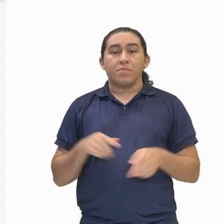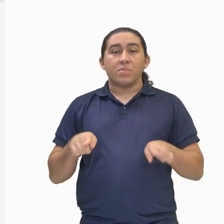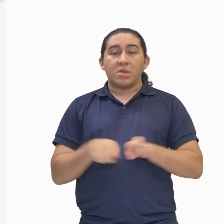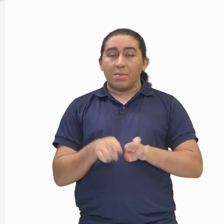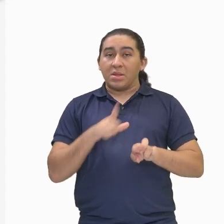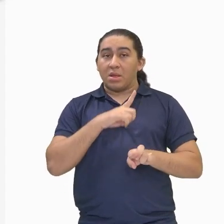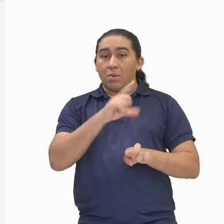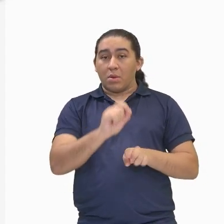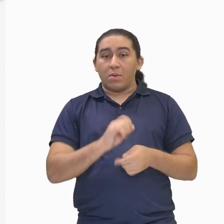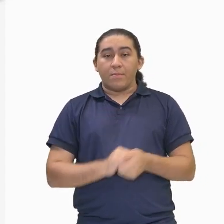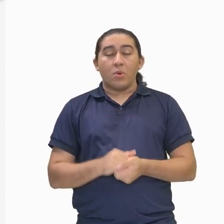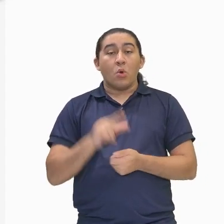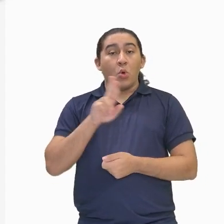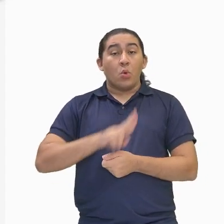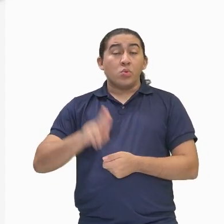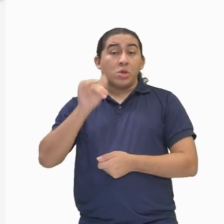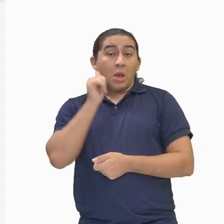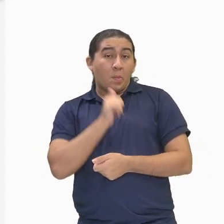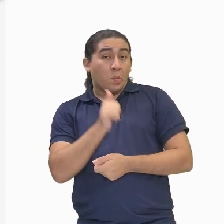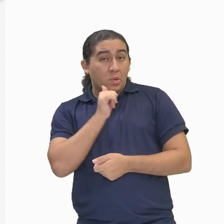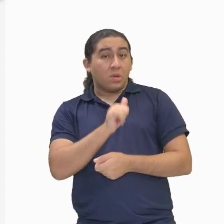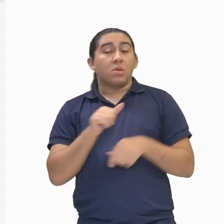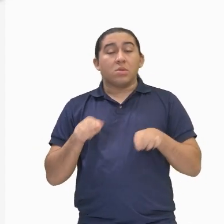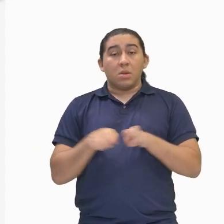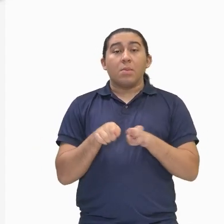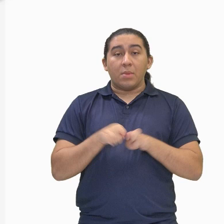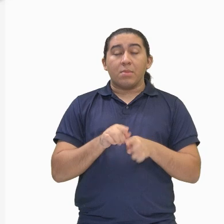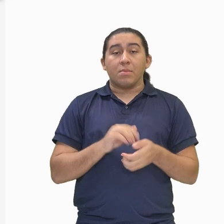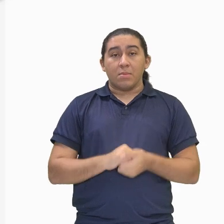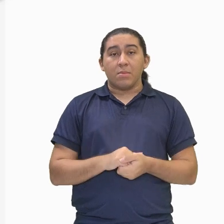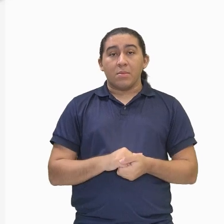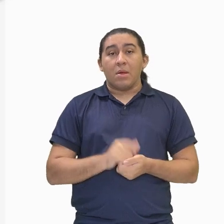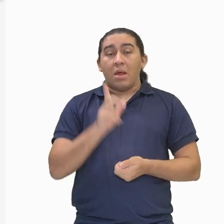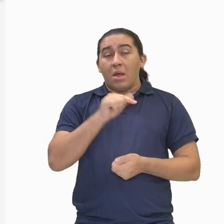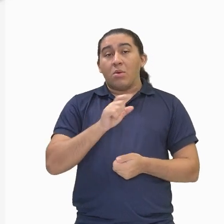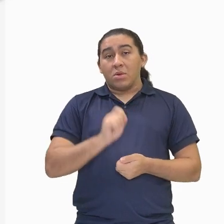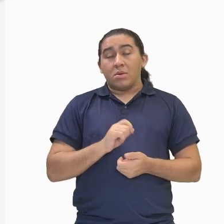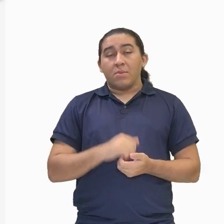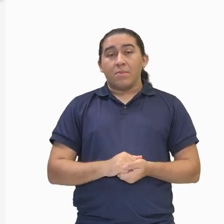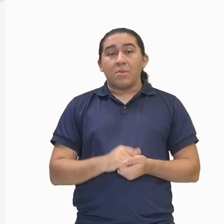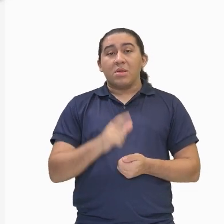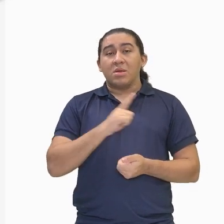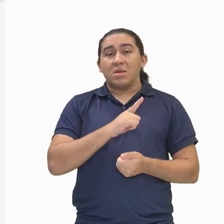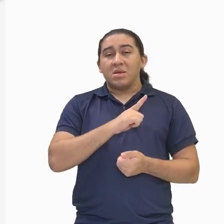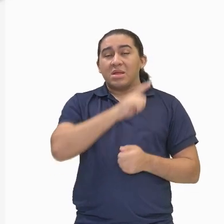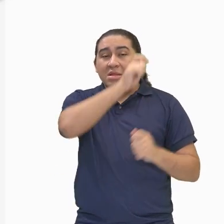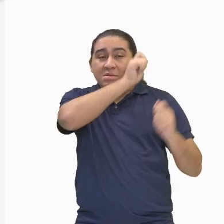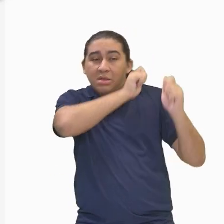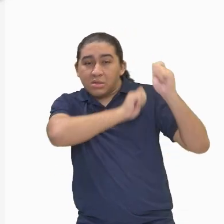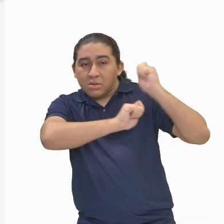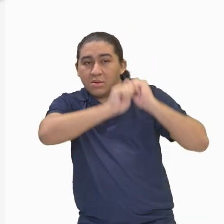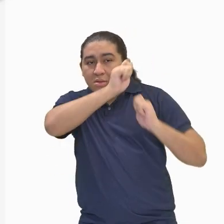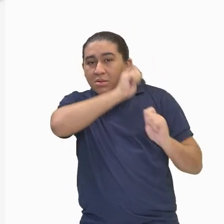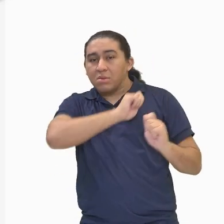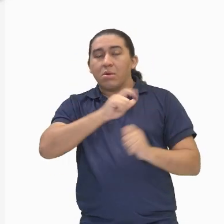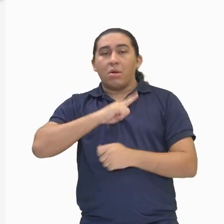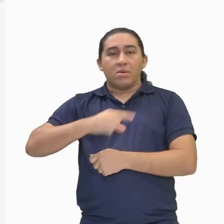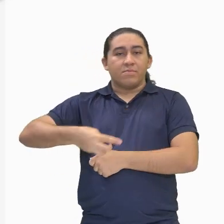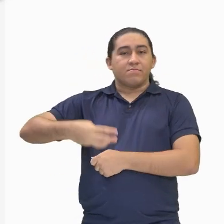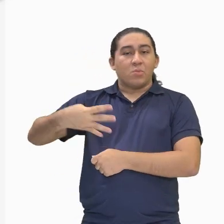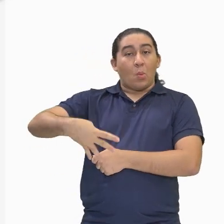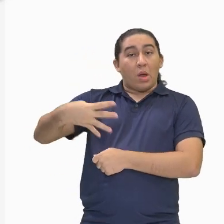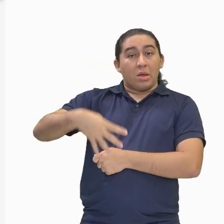um muito utilizado pelas moças, pelas mulheres, que é a prancha, né, a famosa chapinha, para que faça